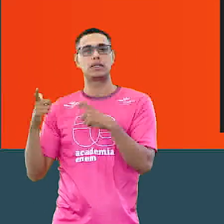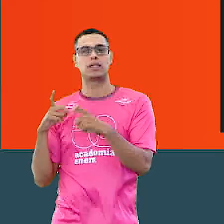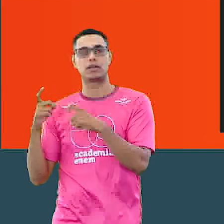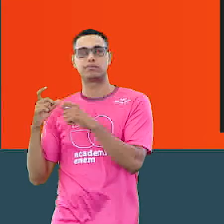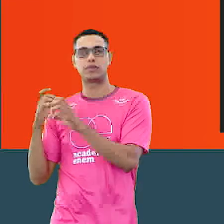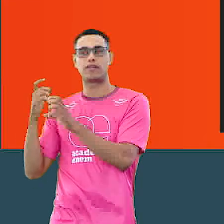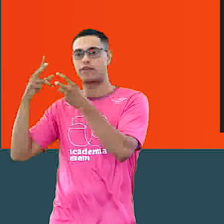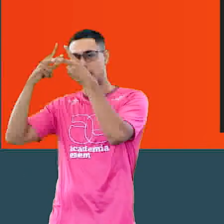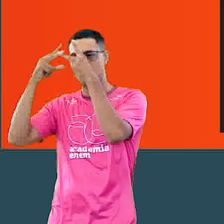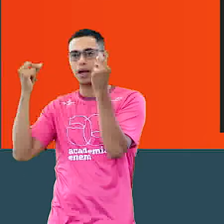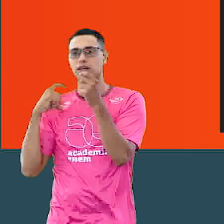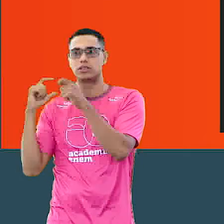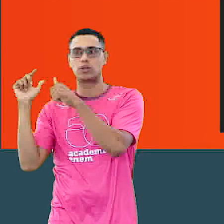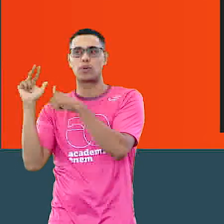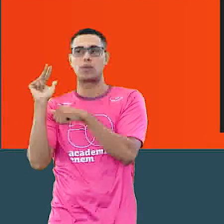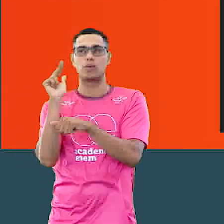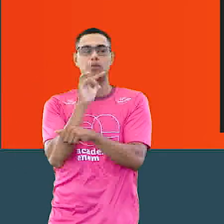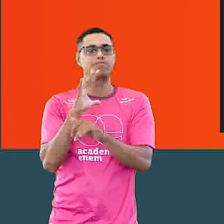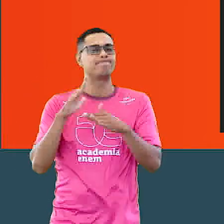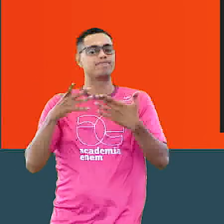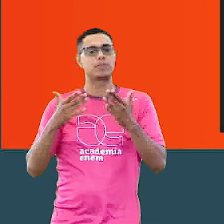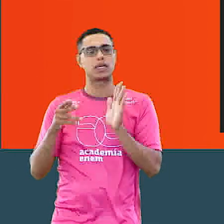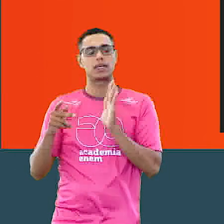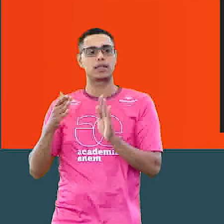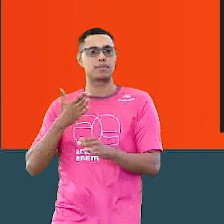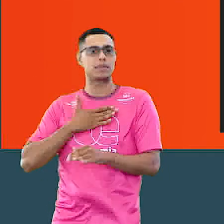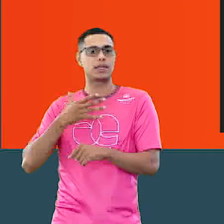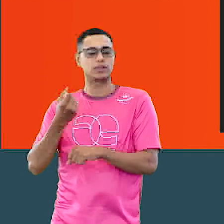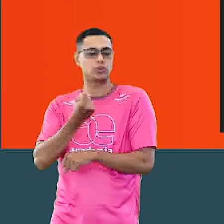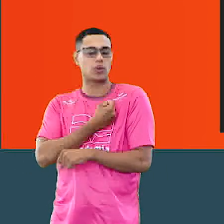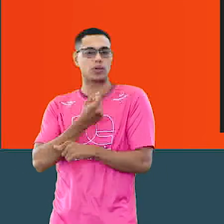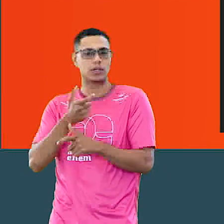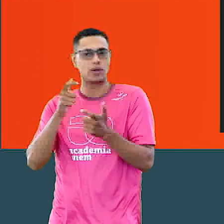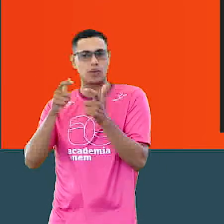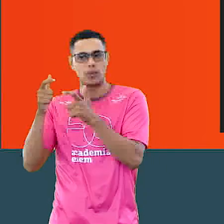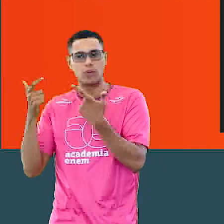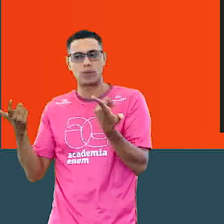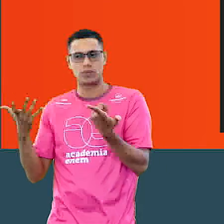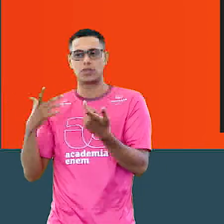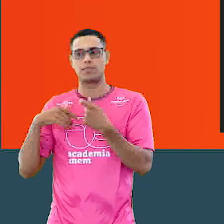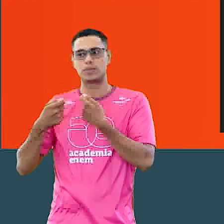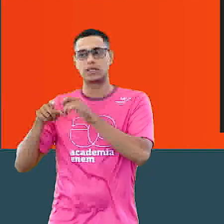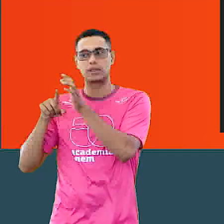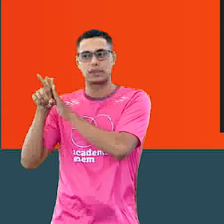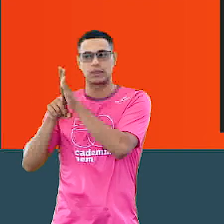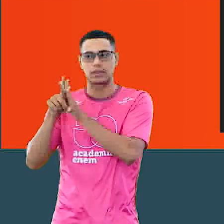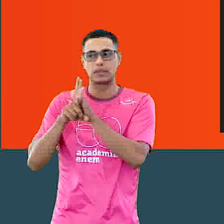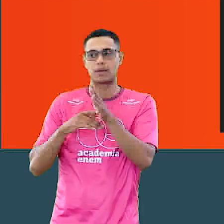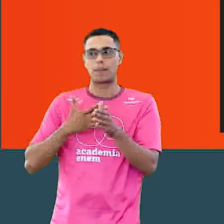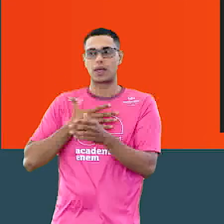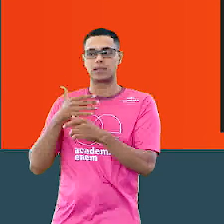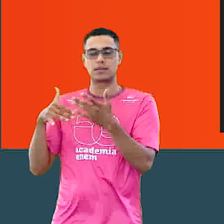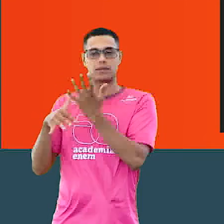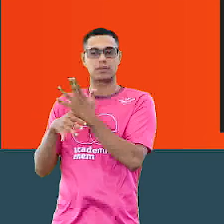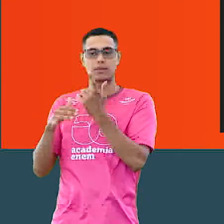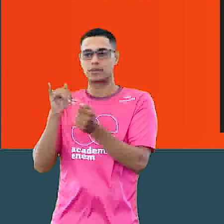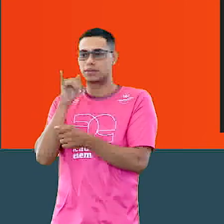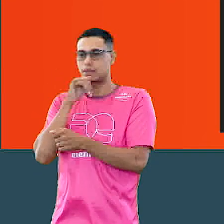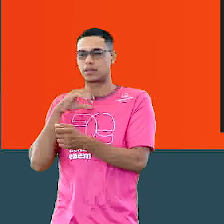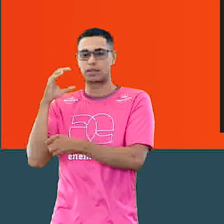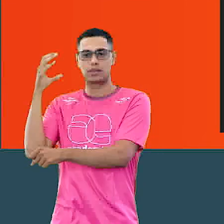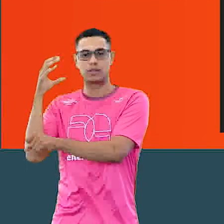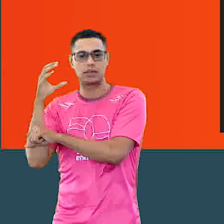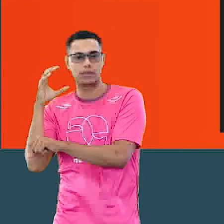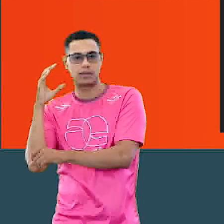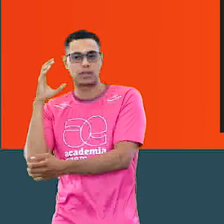é que você está, olha numa cidade, olha em Fortaleza, olha em Crateús. Esse